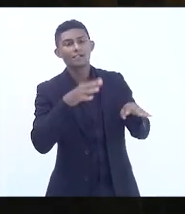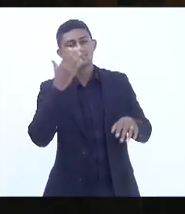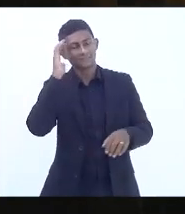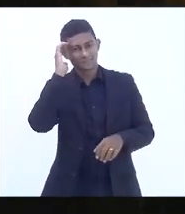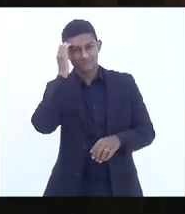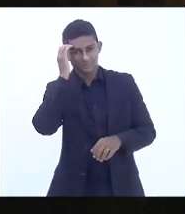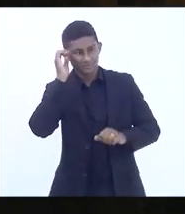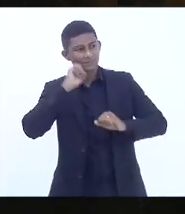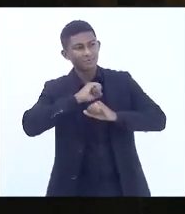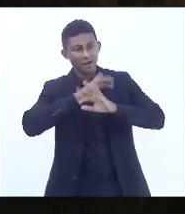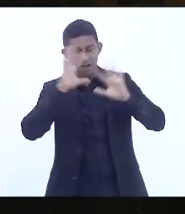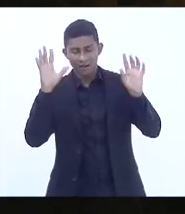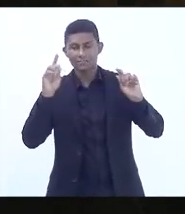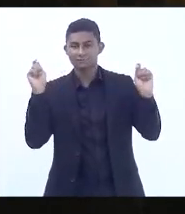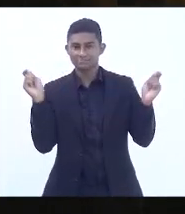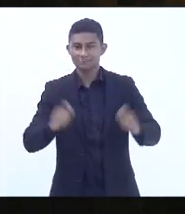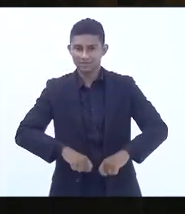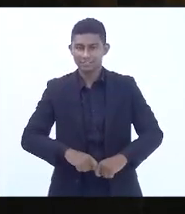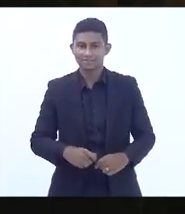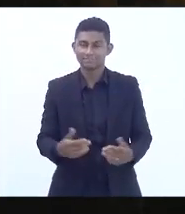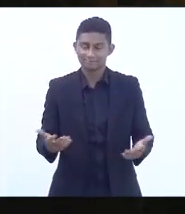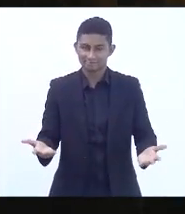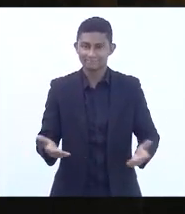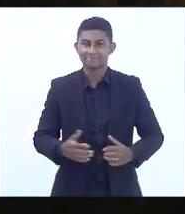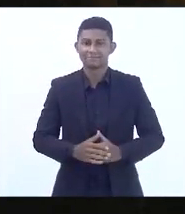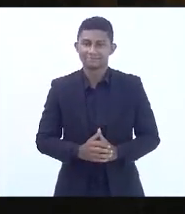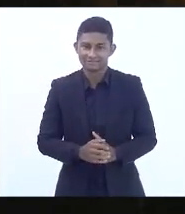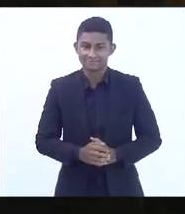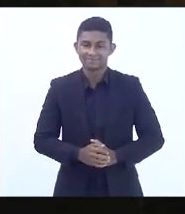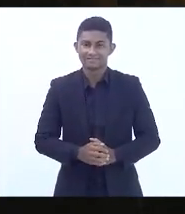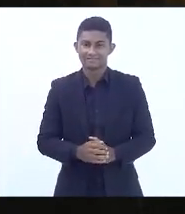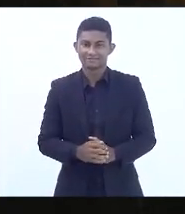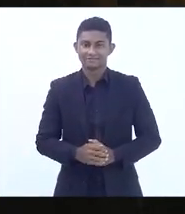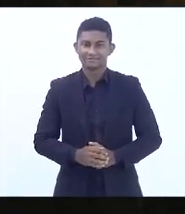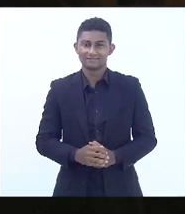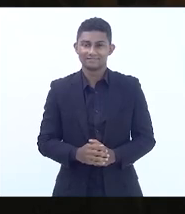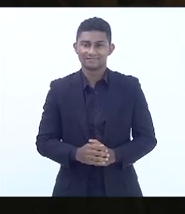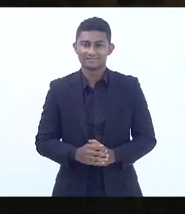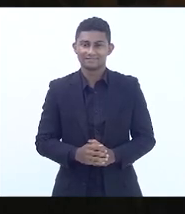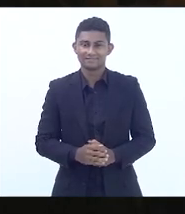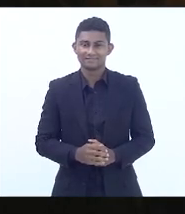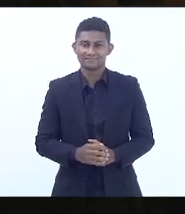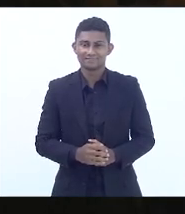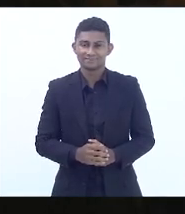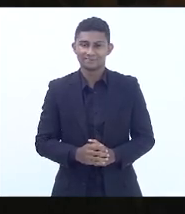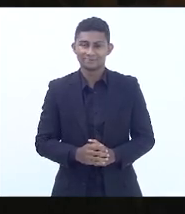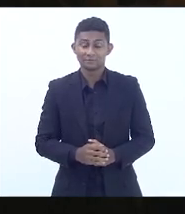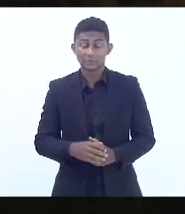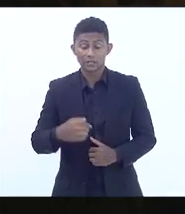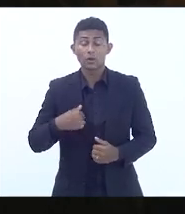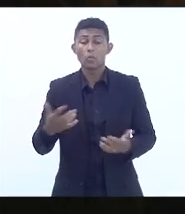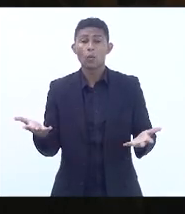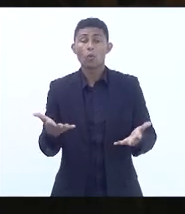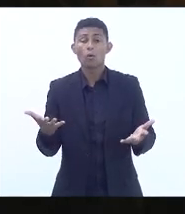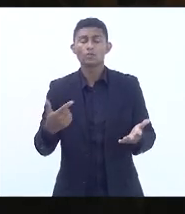que têm deficiência auditiva. Eu me inscrevi